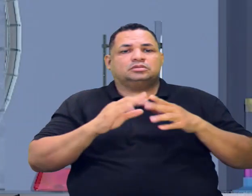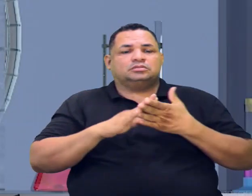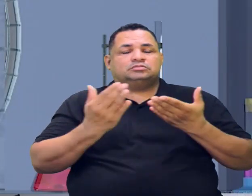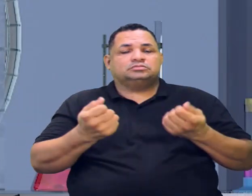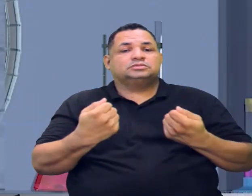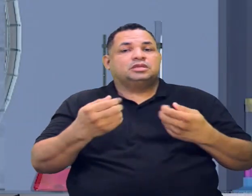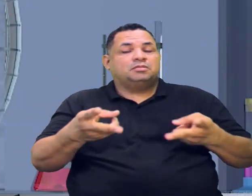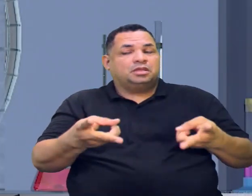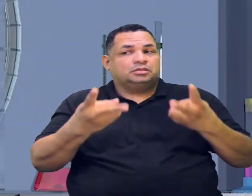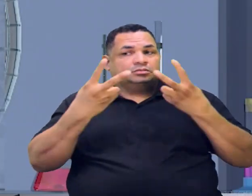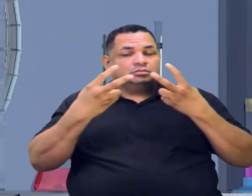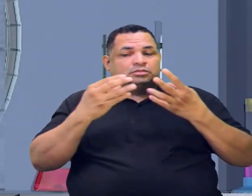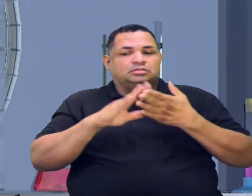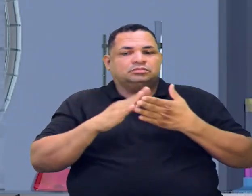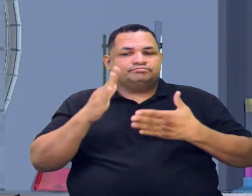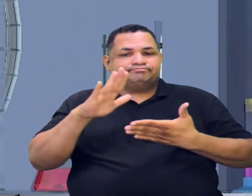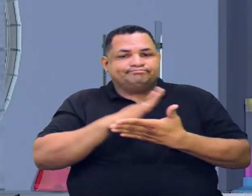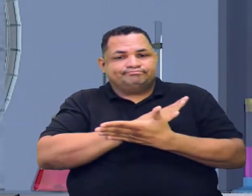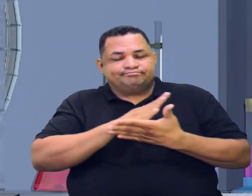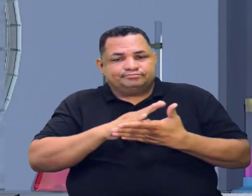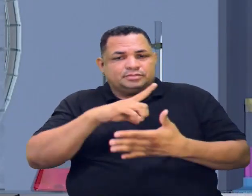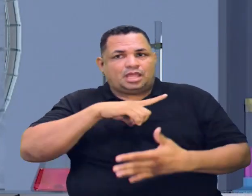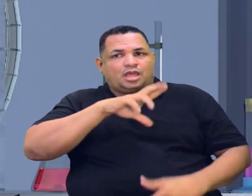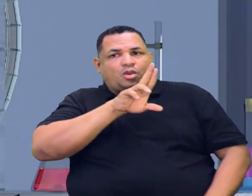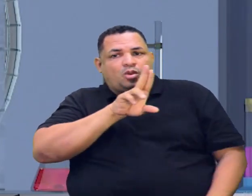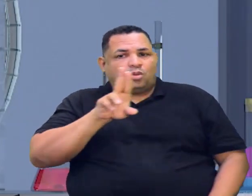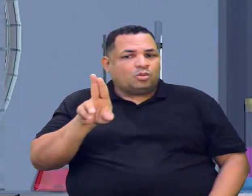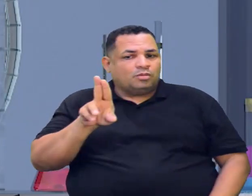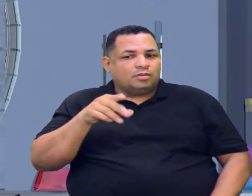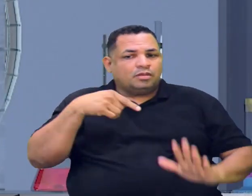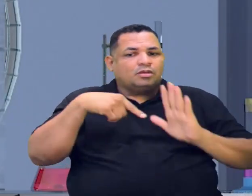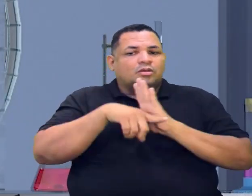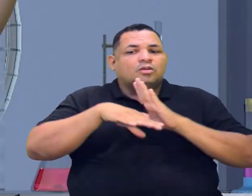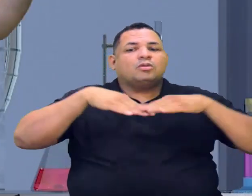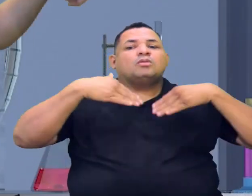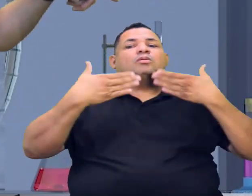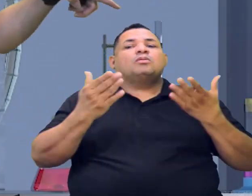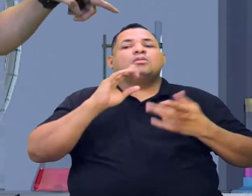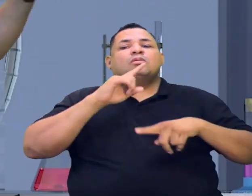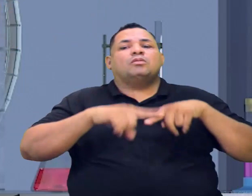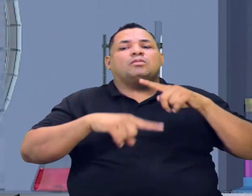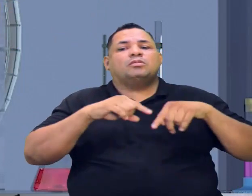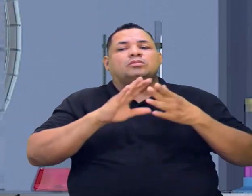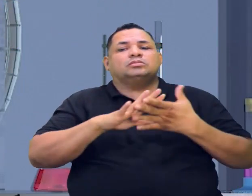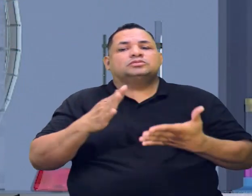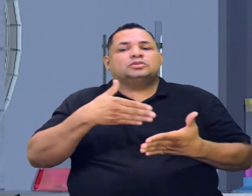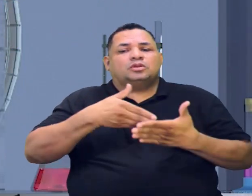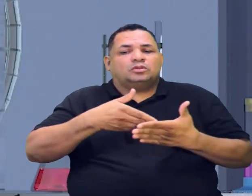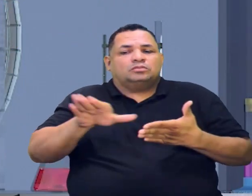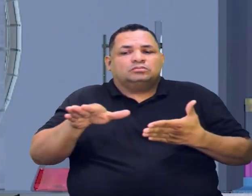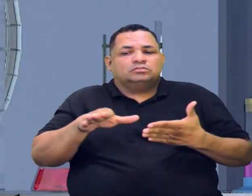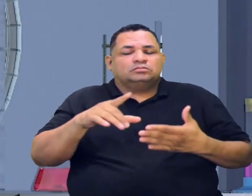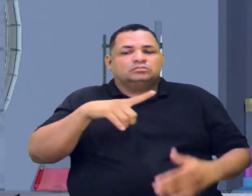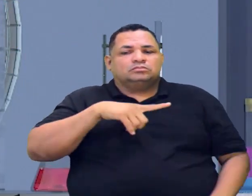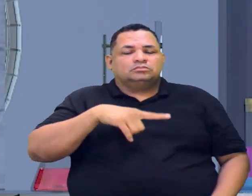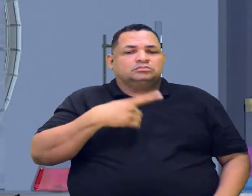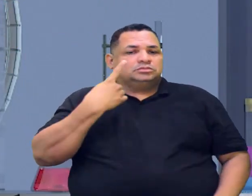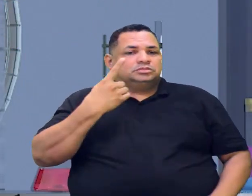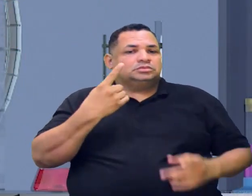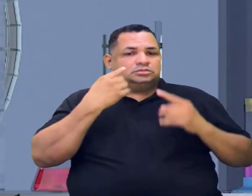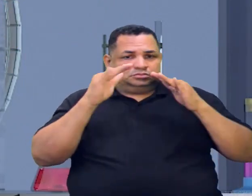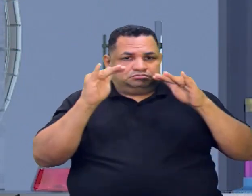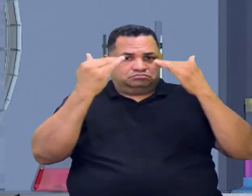que identificar. Às vezes vai ser dado um nome para vocês e vai perguntar qual é o produto obtido. E aí você tem que se